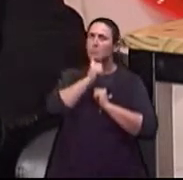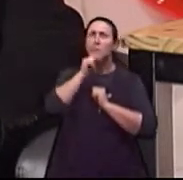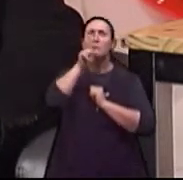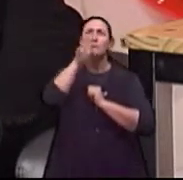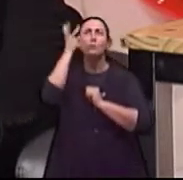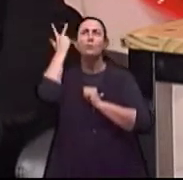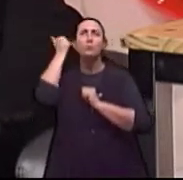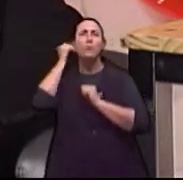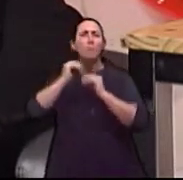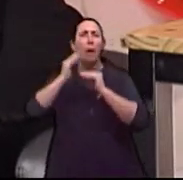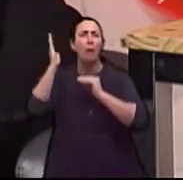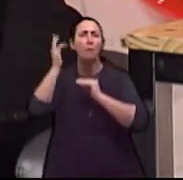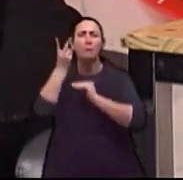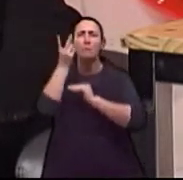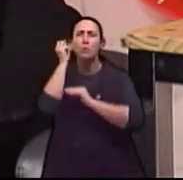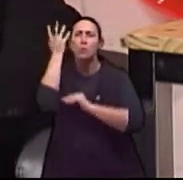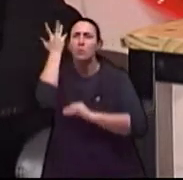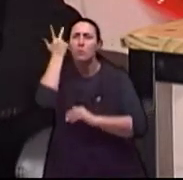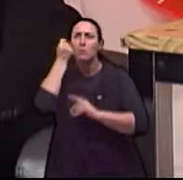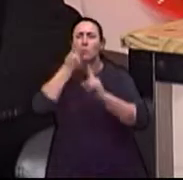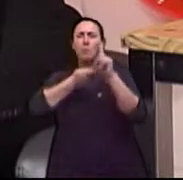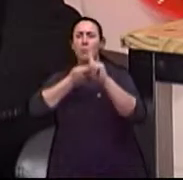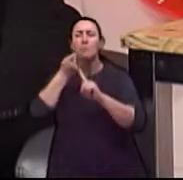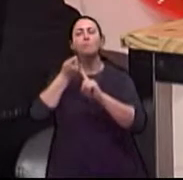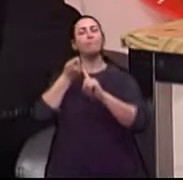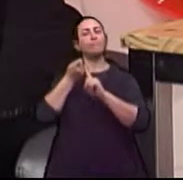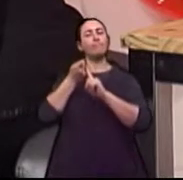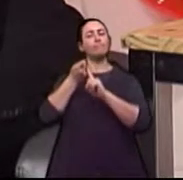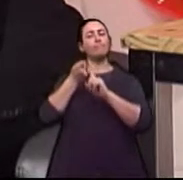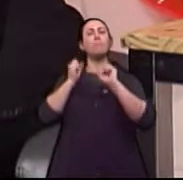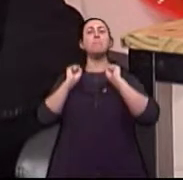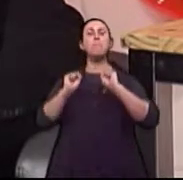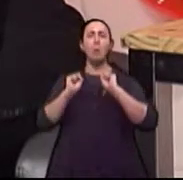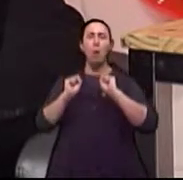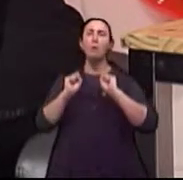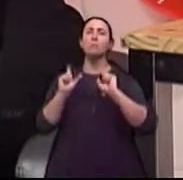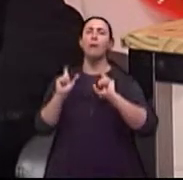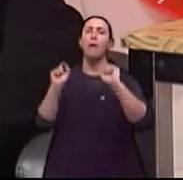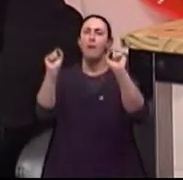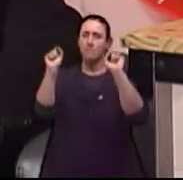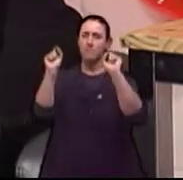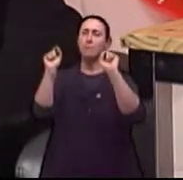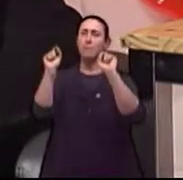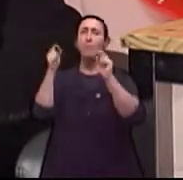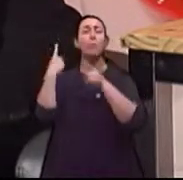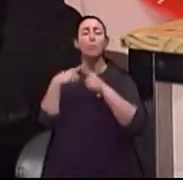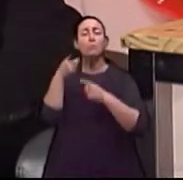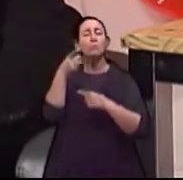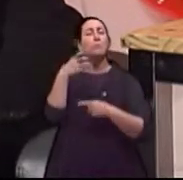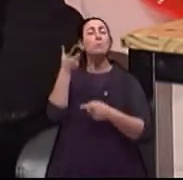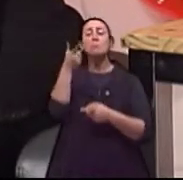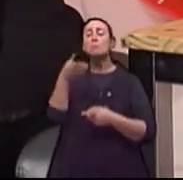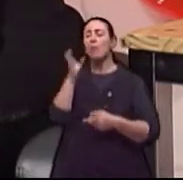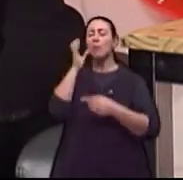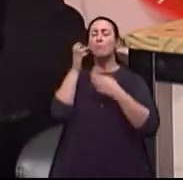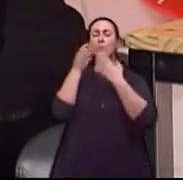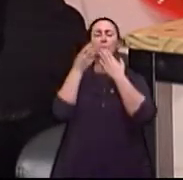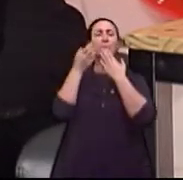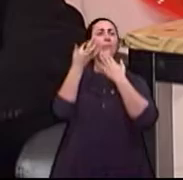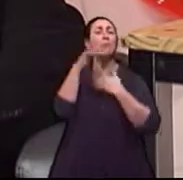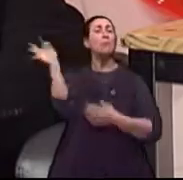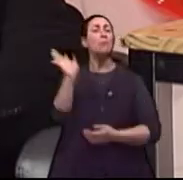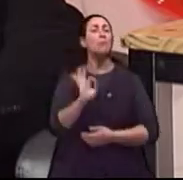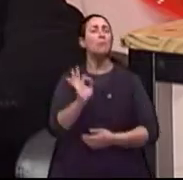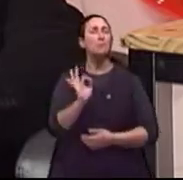dói e isso é que é o problema do do câncer bucal porque uma vez que não doa você passa desapercebido muito tempo